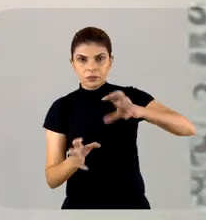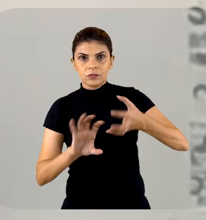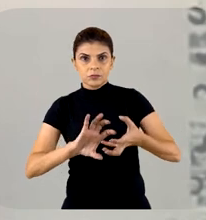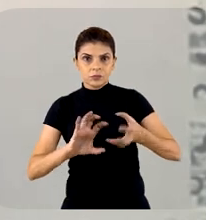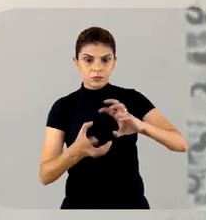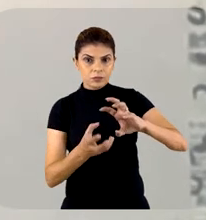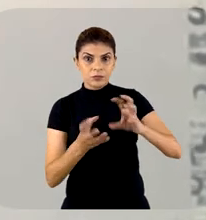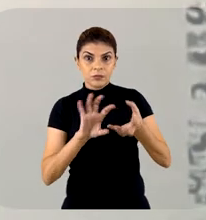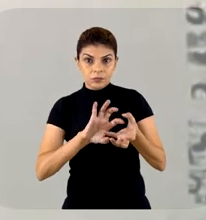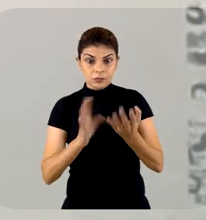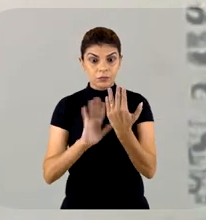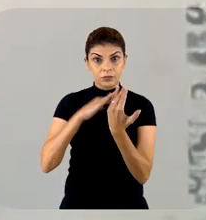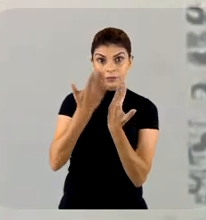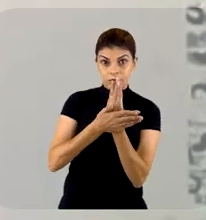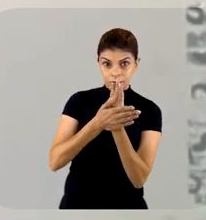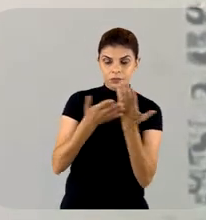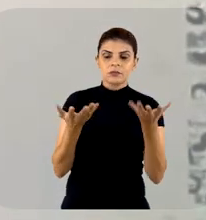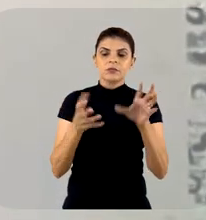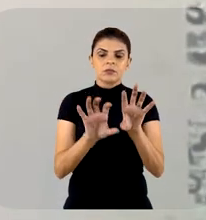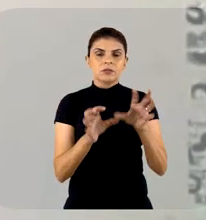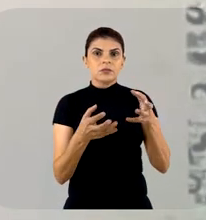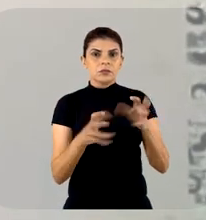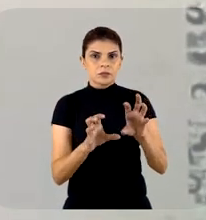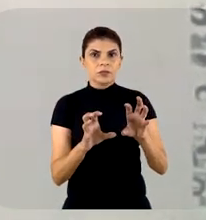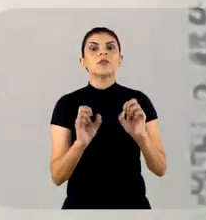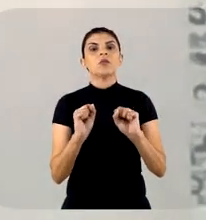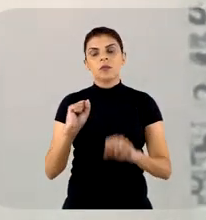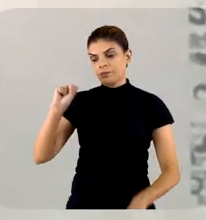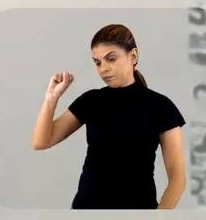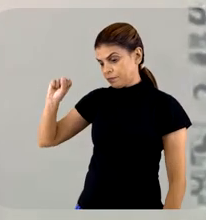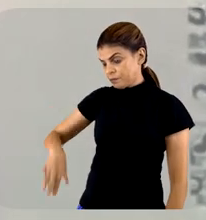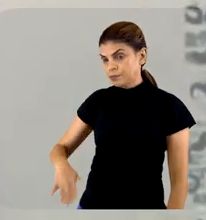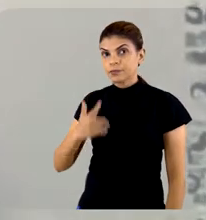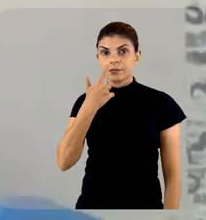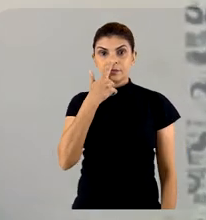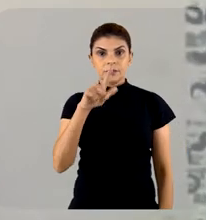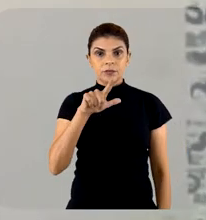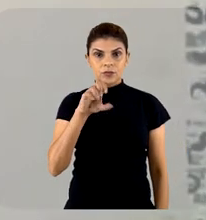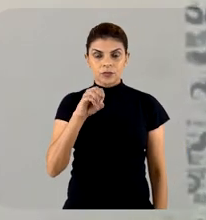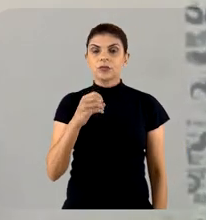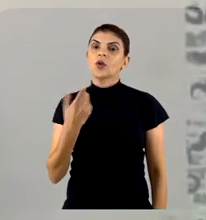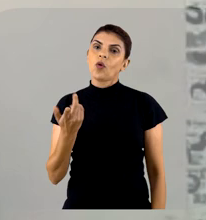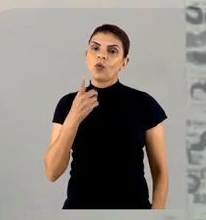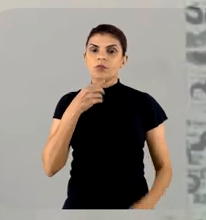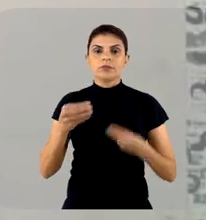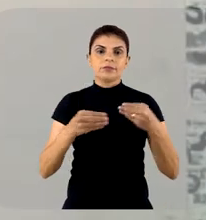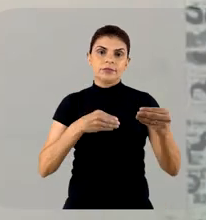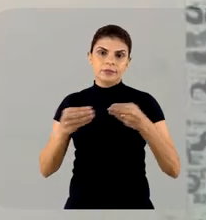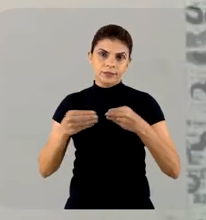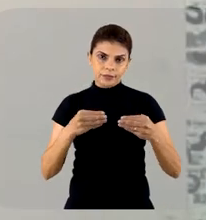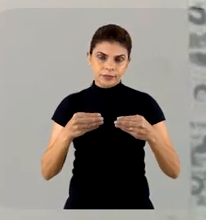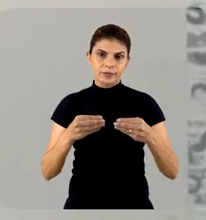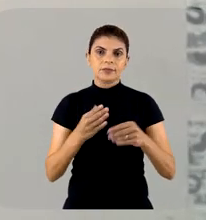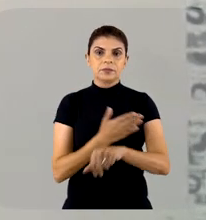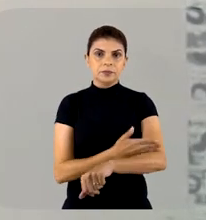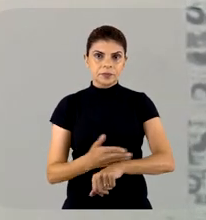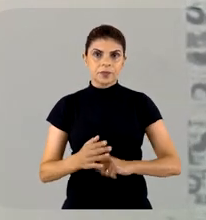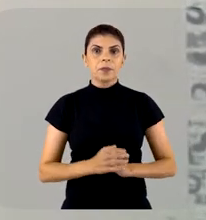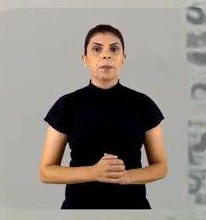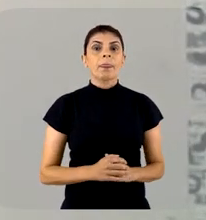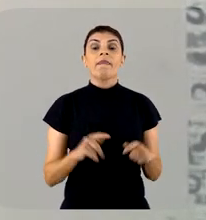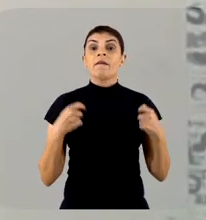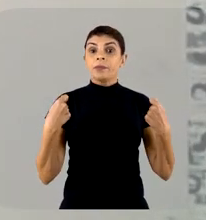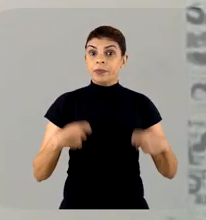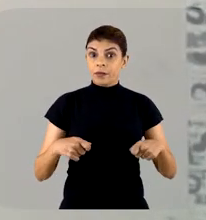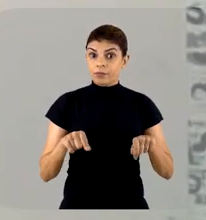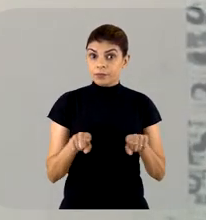ao lado do avesso. E poderá desprezá-la no saco plástico branco. É